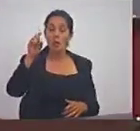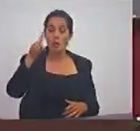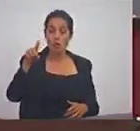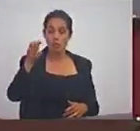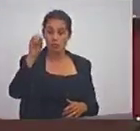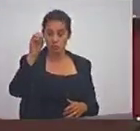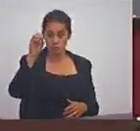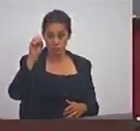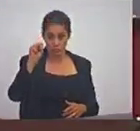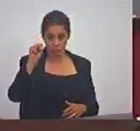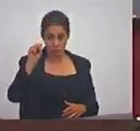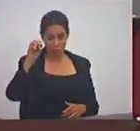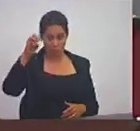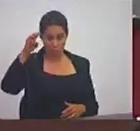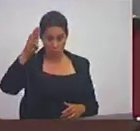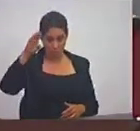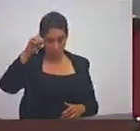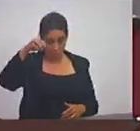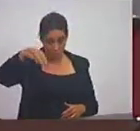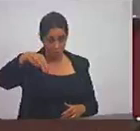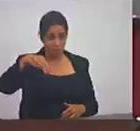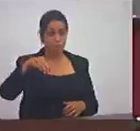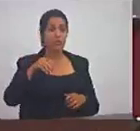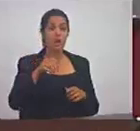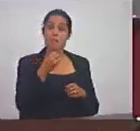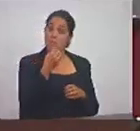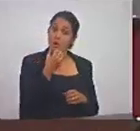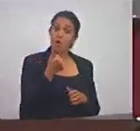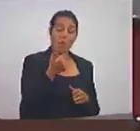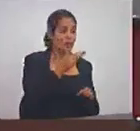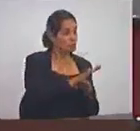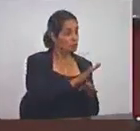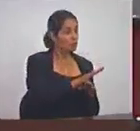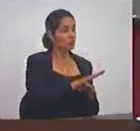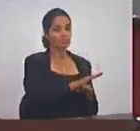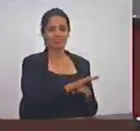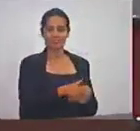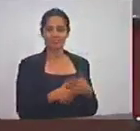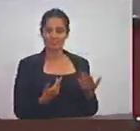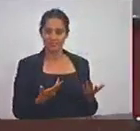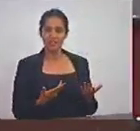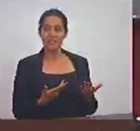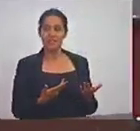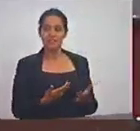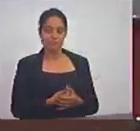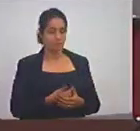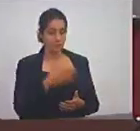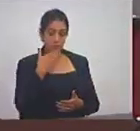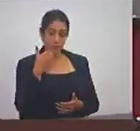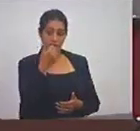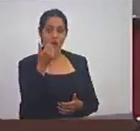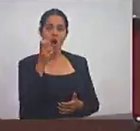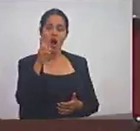de ultrassom, nós vamos desafogar lá o UPA, a Santa Casa. Inclusive, eu